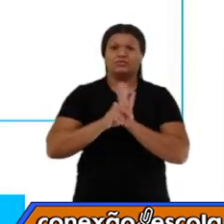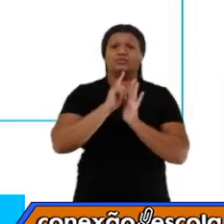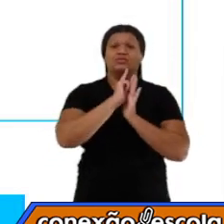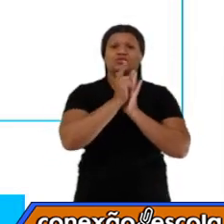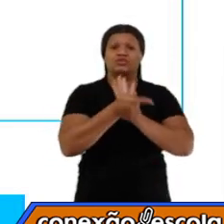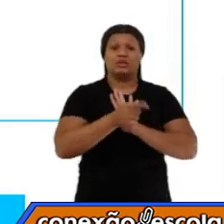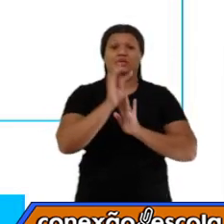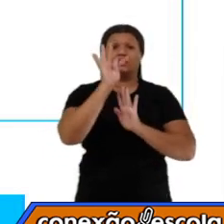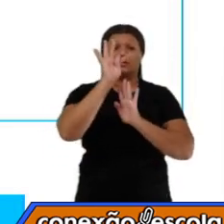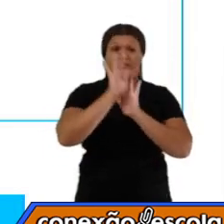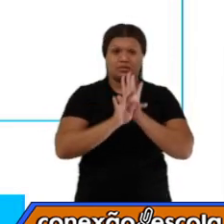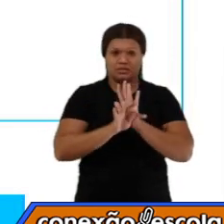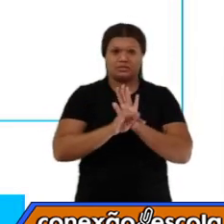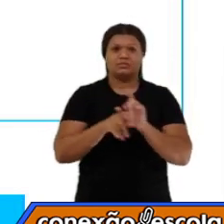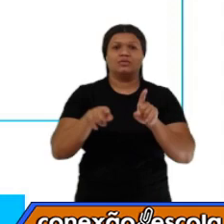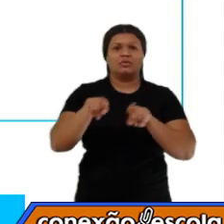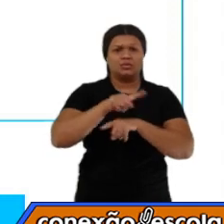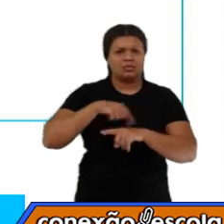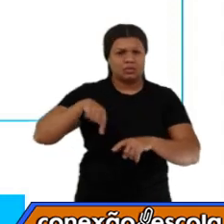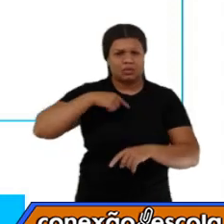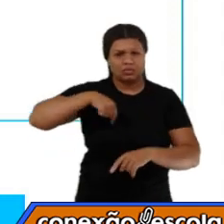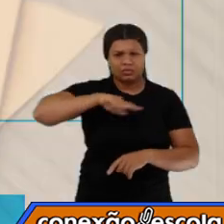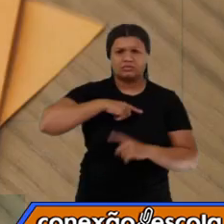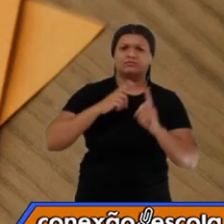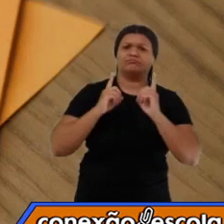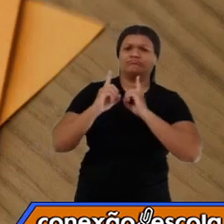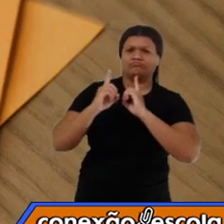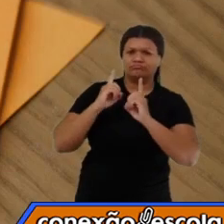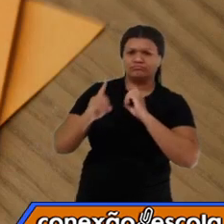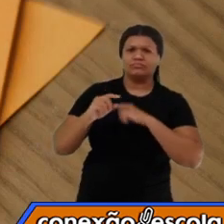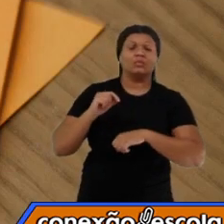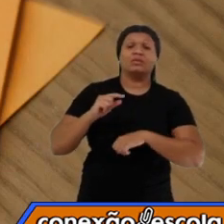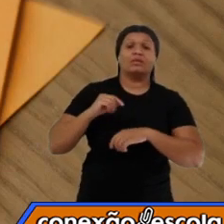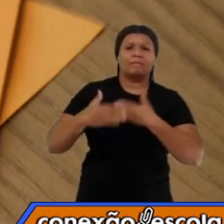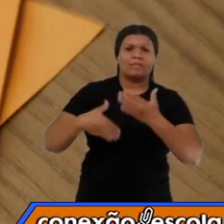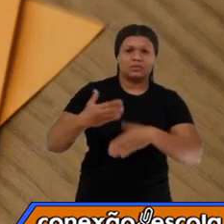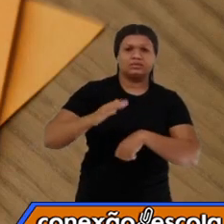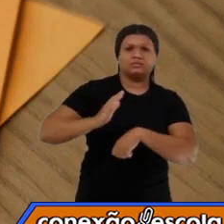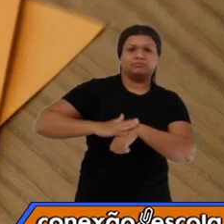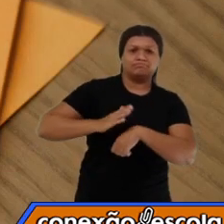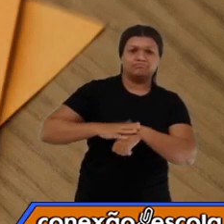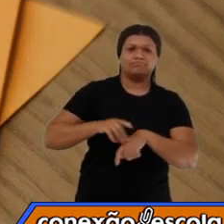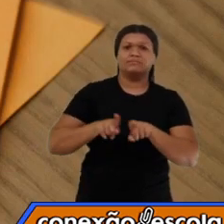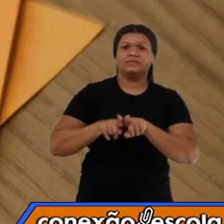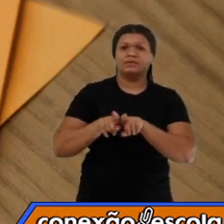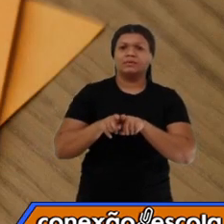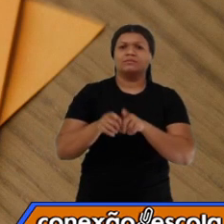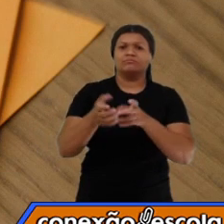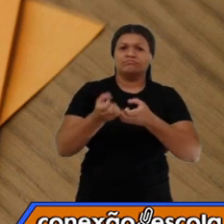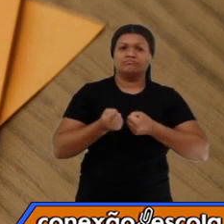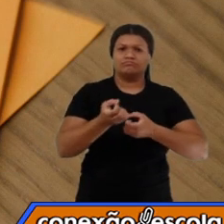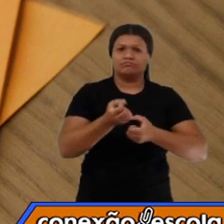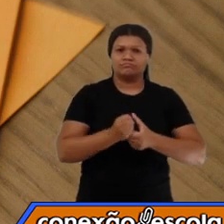gênero textual e a gente discutiu os processos de autoria e recepção.